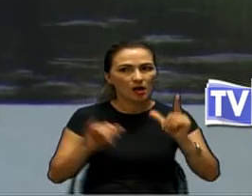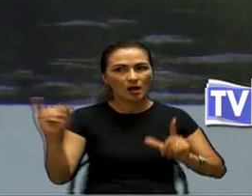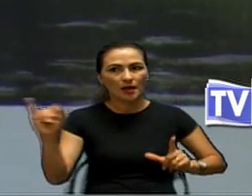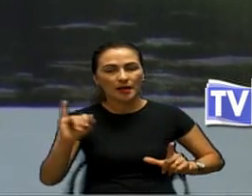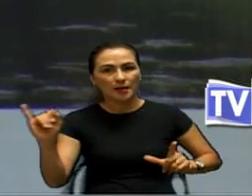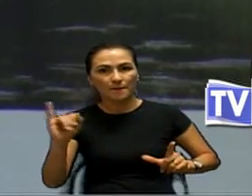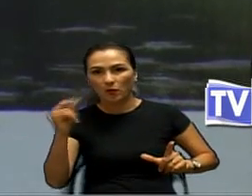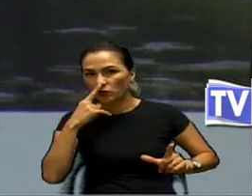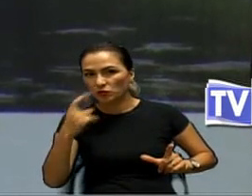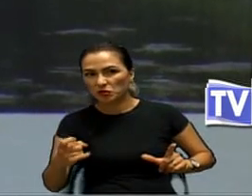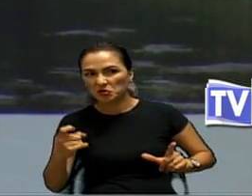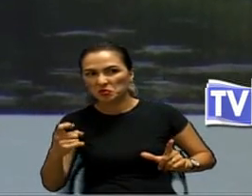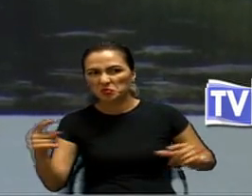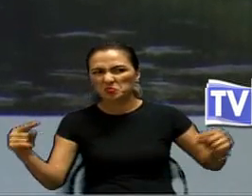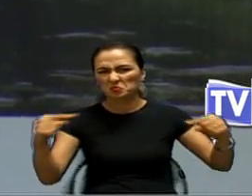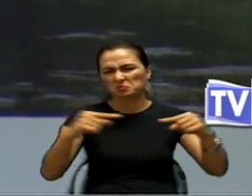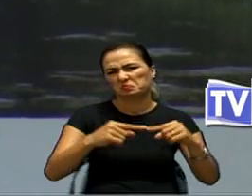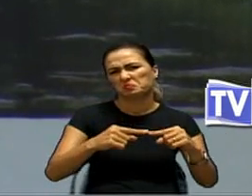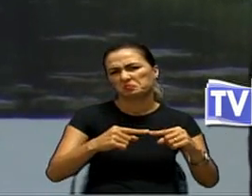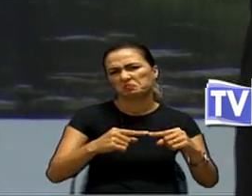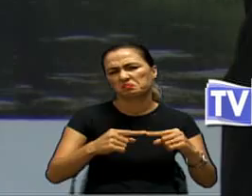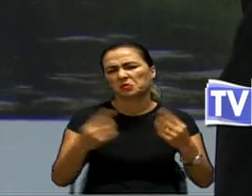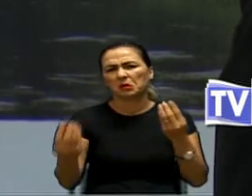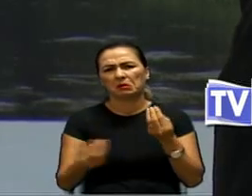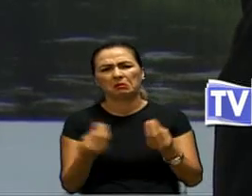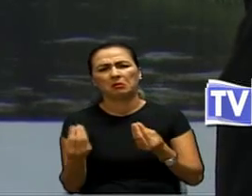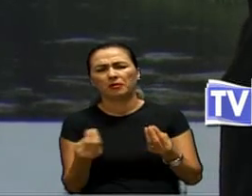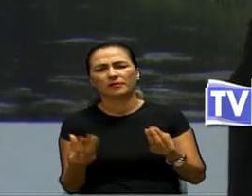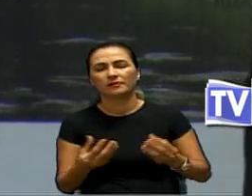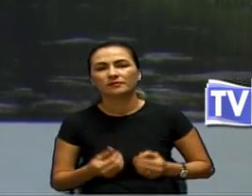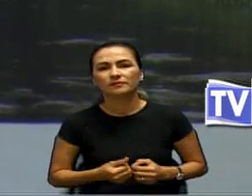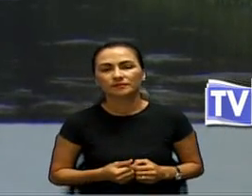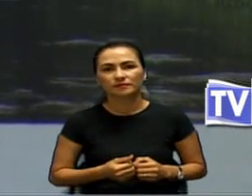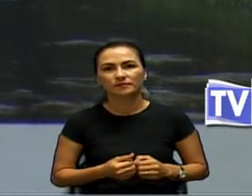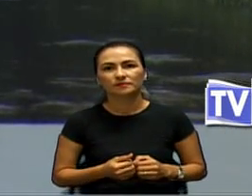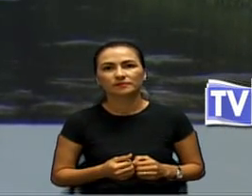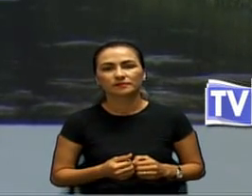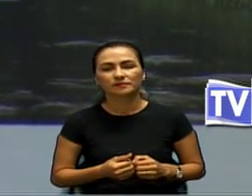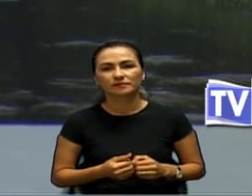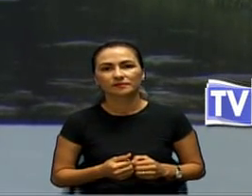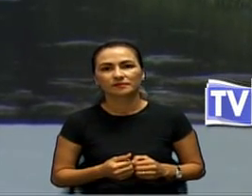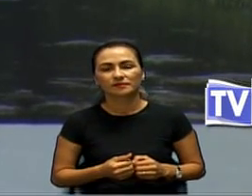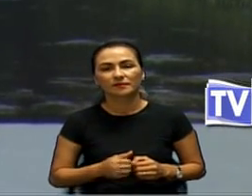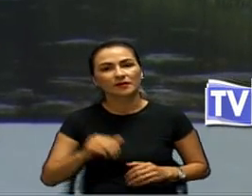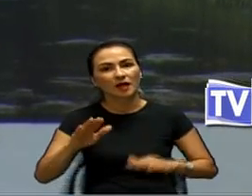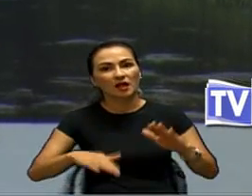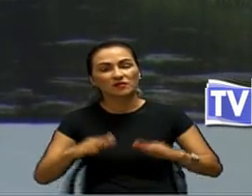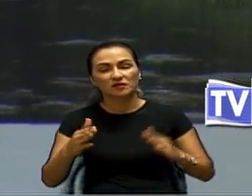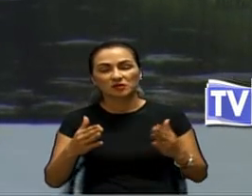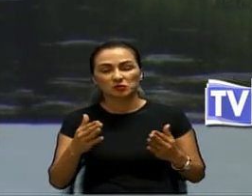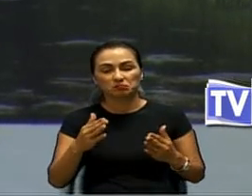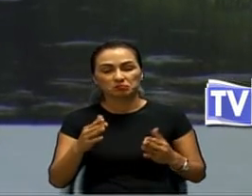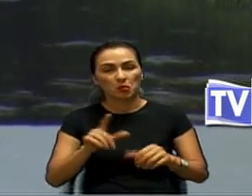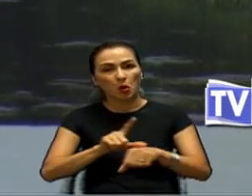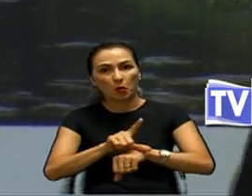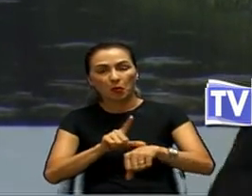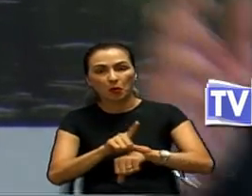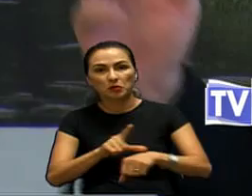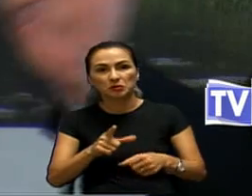existem estabelecimentos hoje comerciais que trabalham com alimento e produzem muito mais lixo, e isso